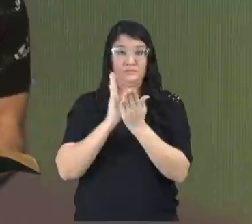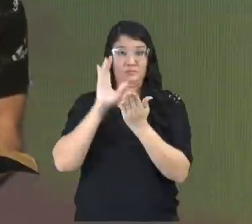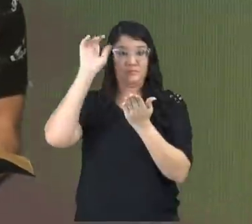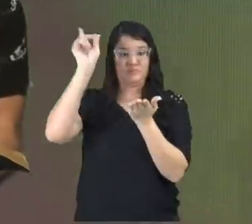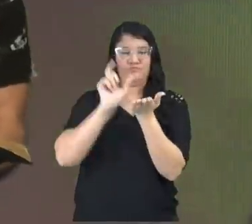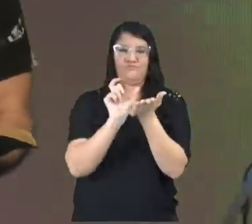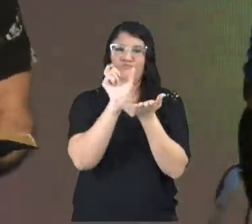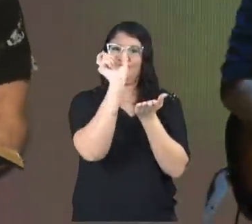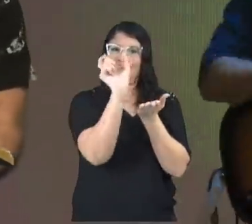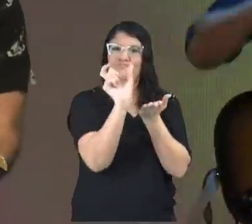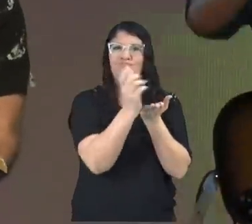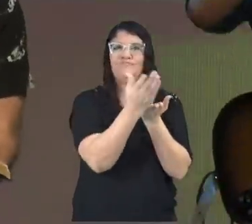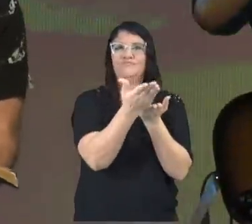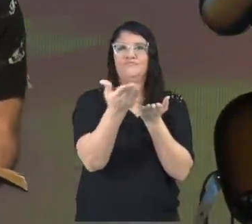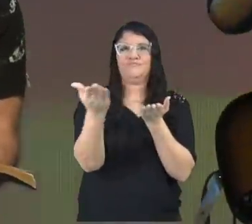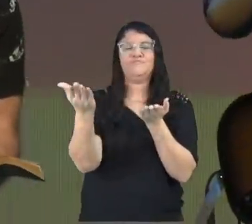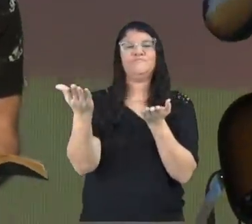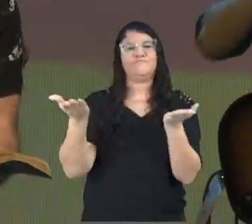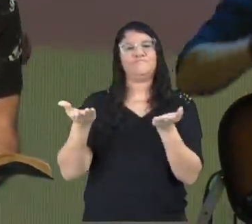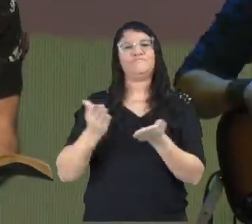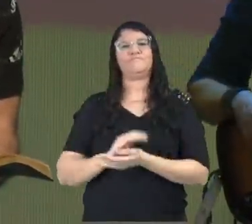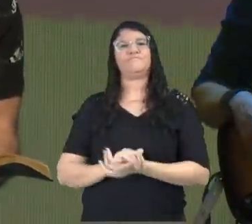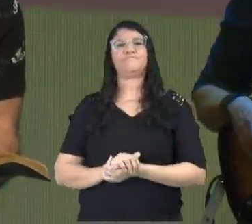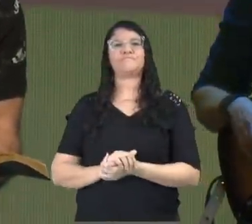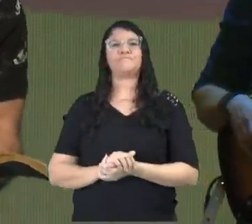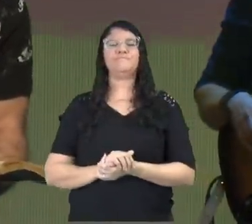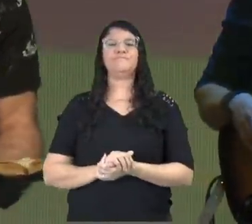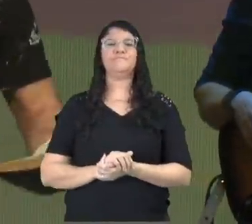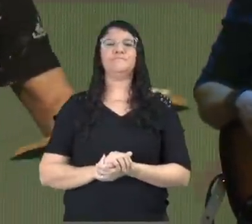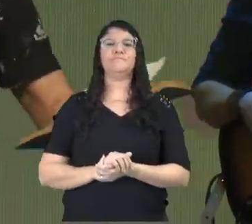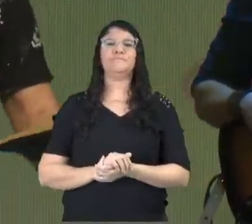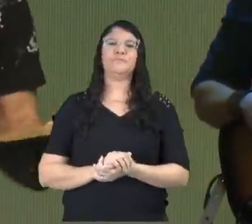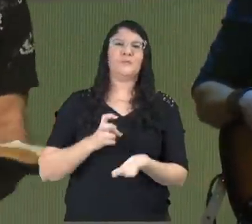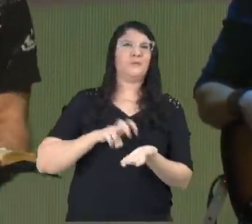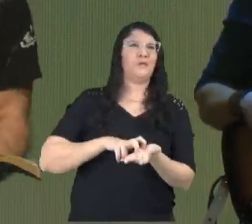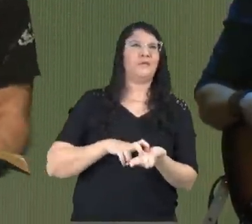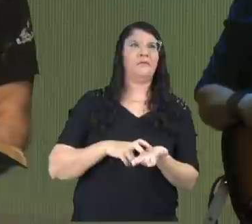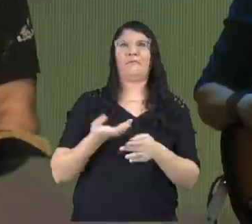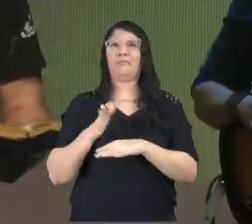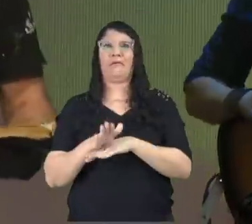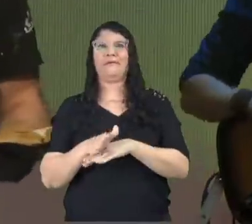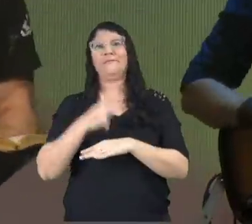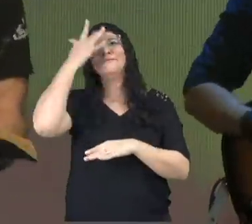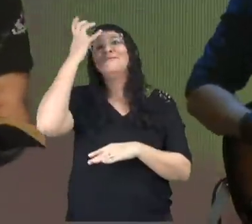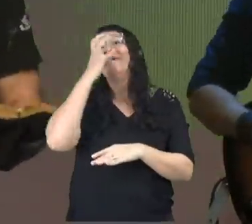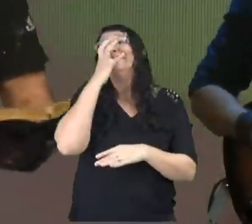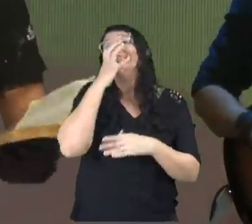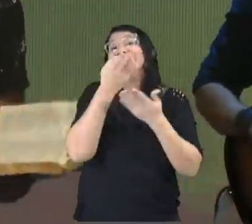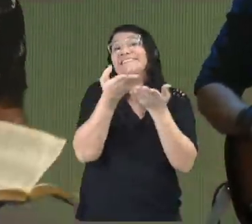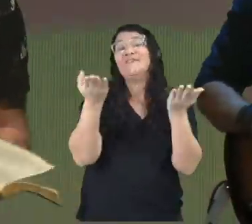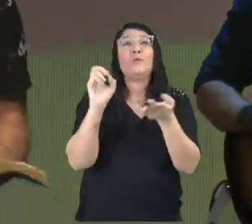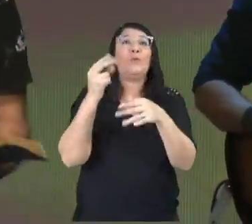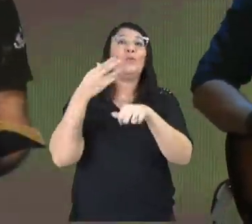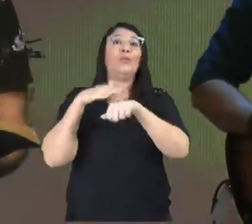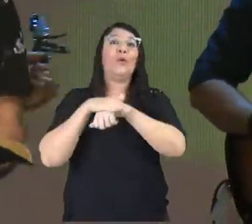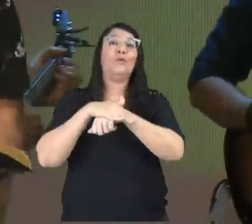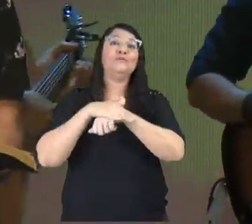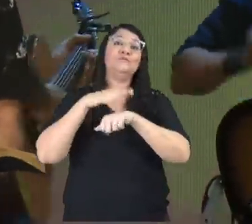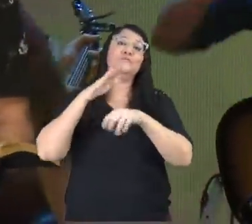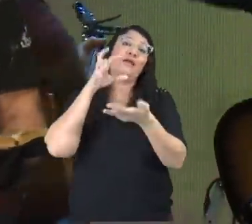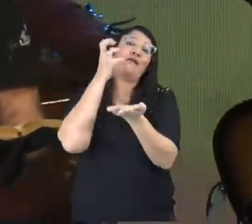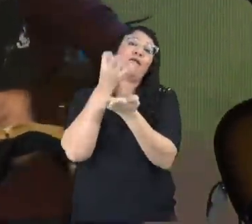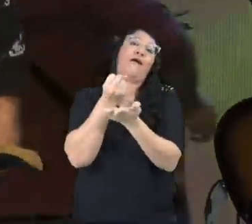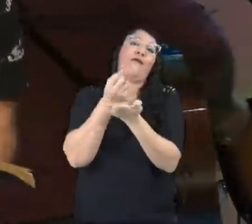manhã, nessa tarde, aliás, ou manhã, para quem vai estar assistindo esse vídeo de manhã, ou noite, para quem vai estar assistindo à noite,